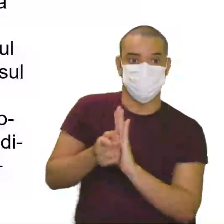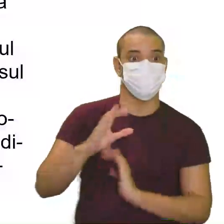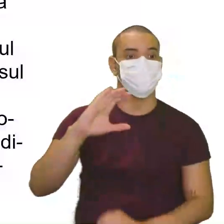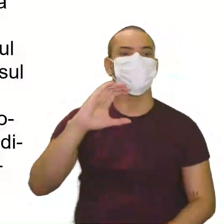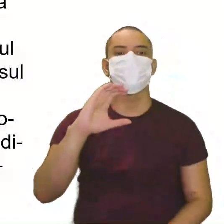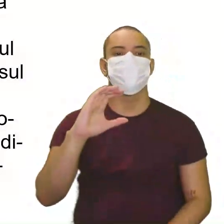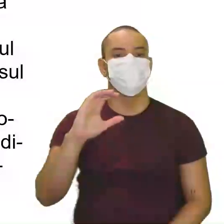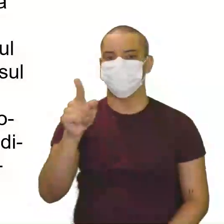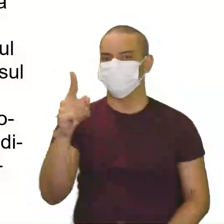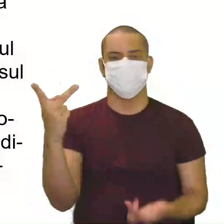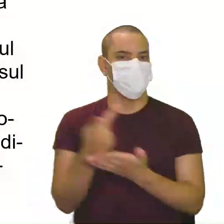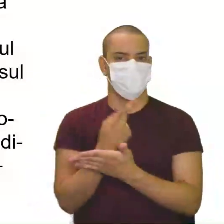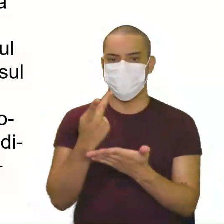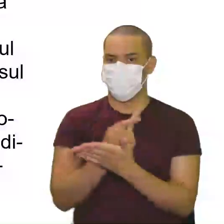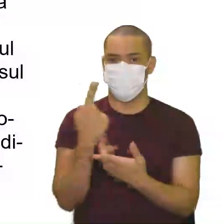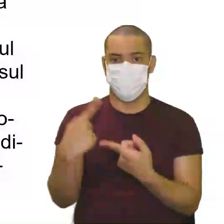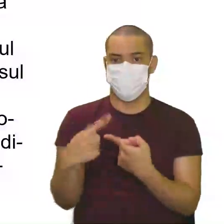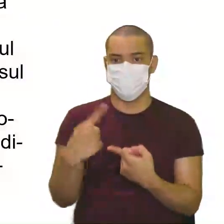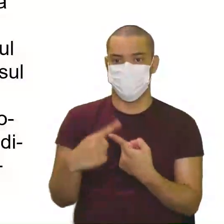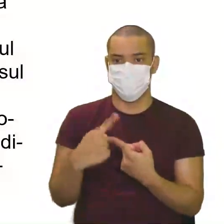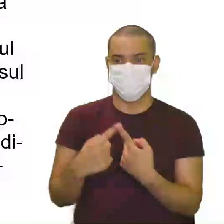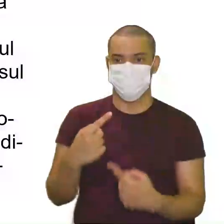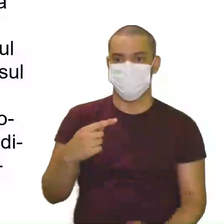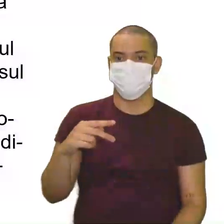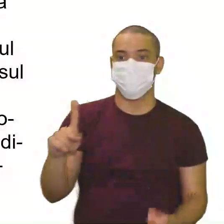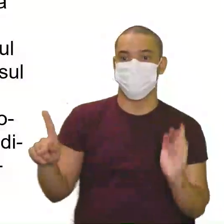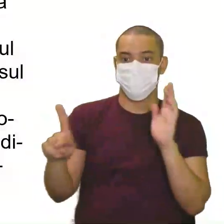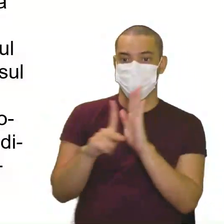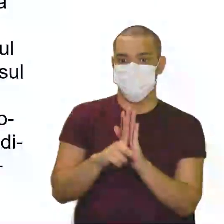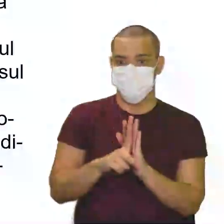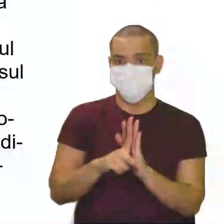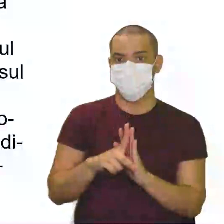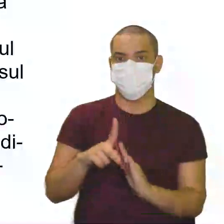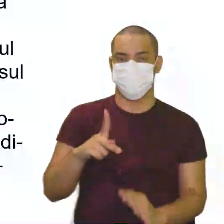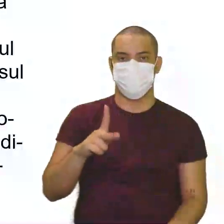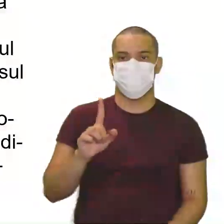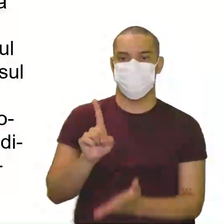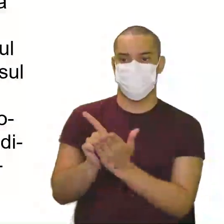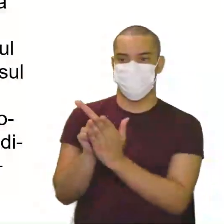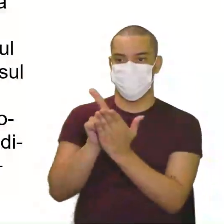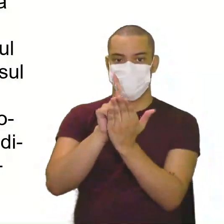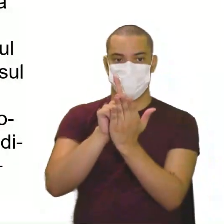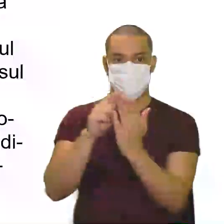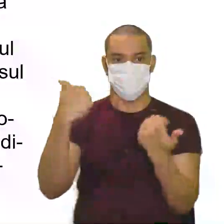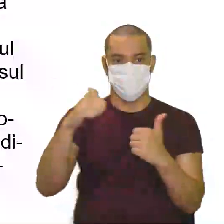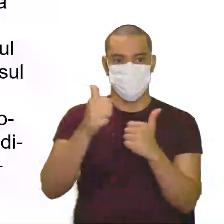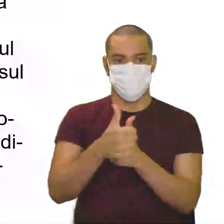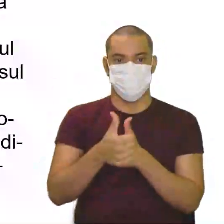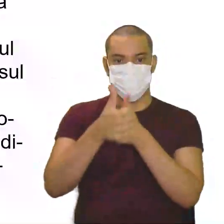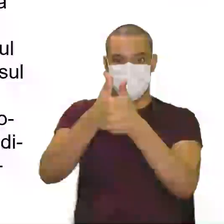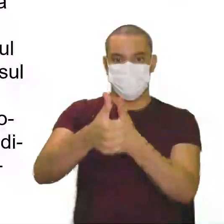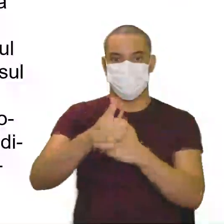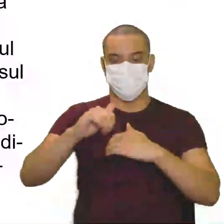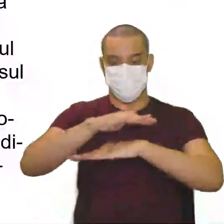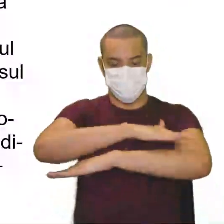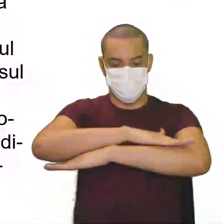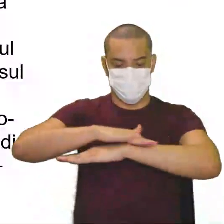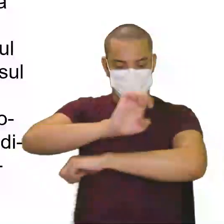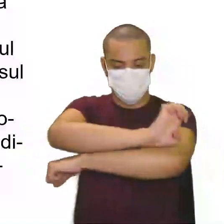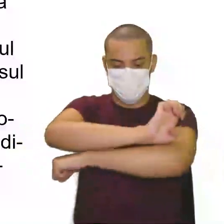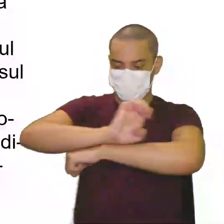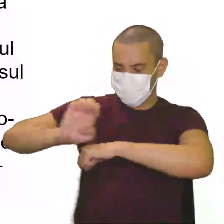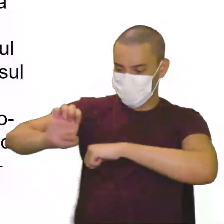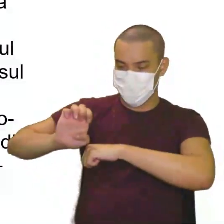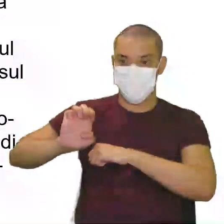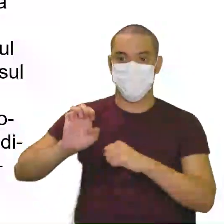a figura está incorreta pois o ponteiro magnético da bússola deverá ficar alinhado com a linha do Equador